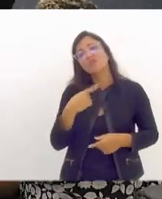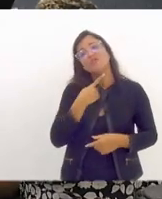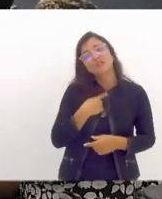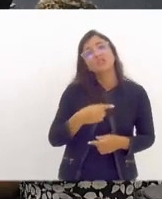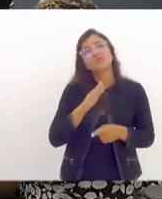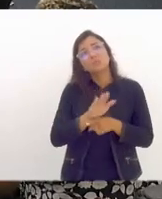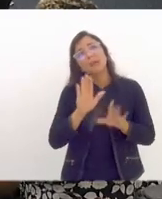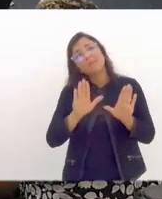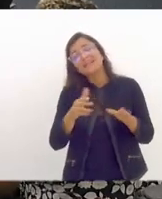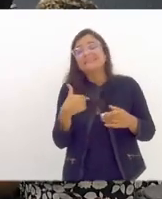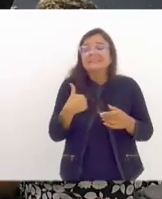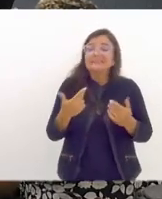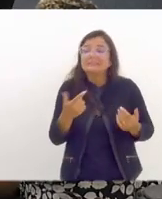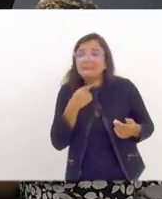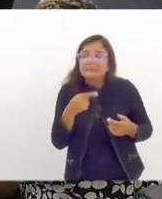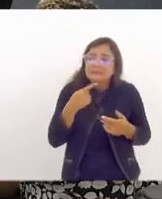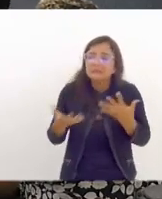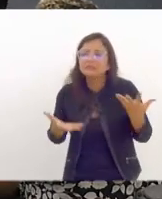tinha como